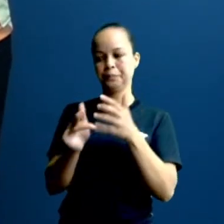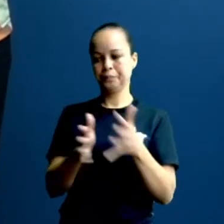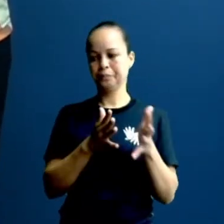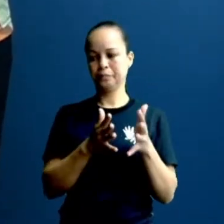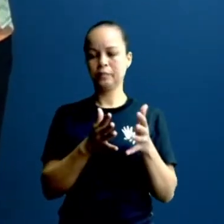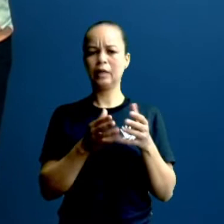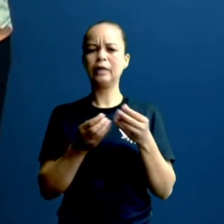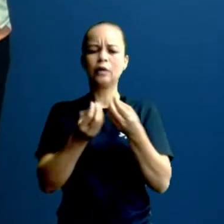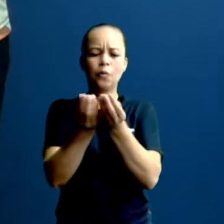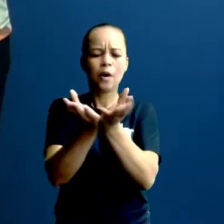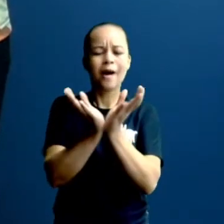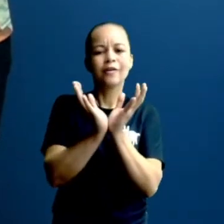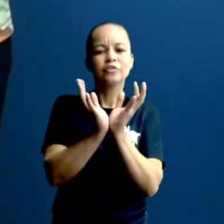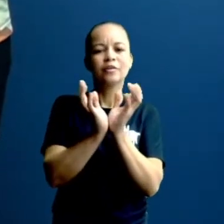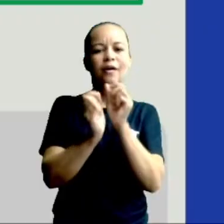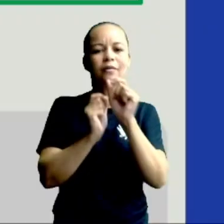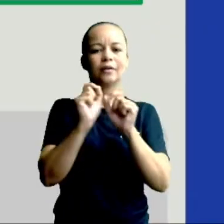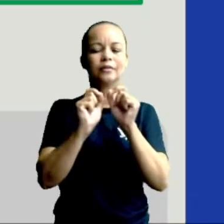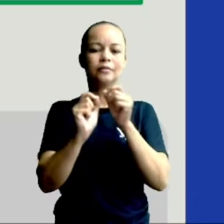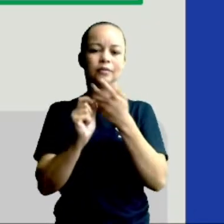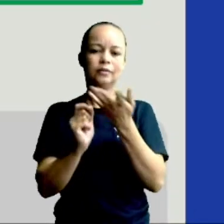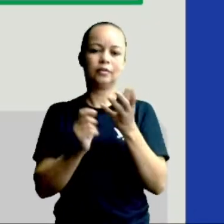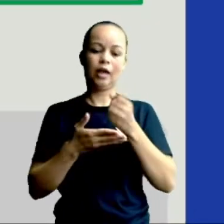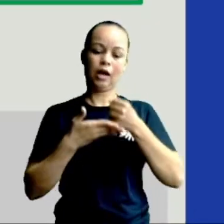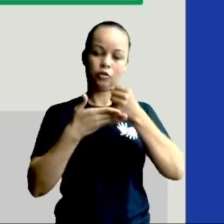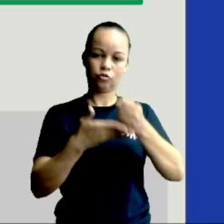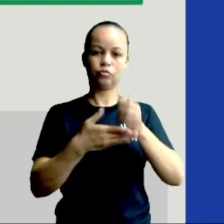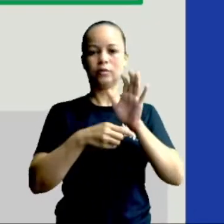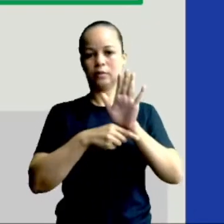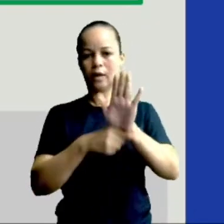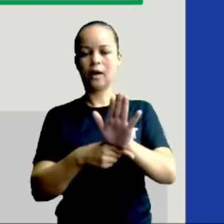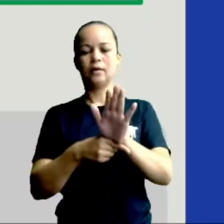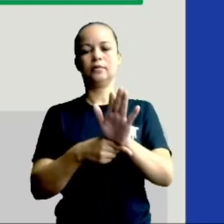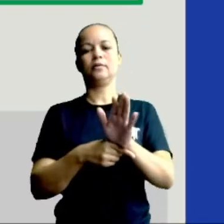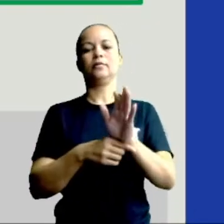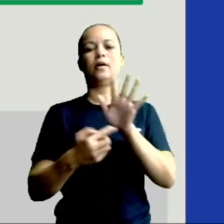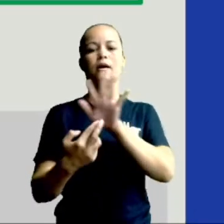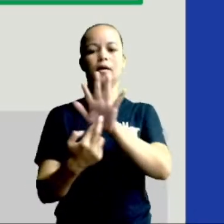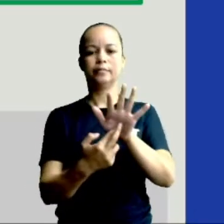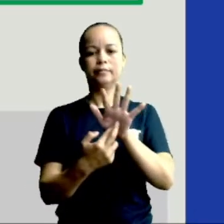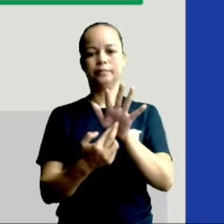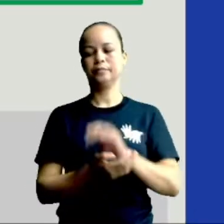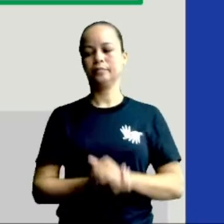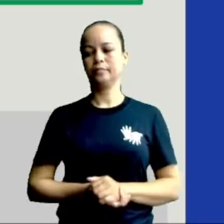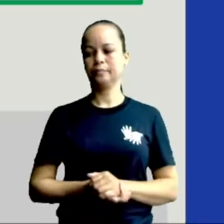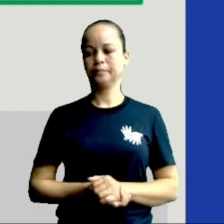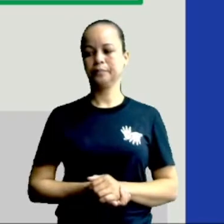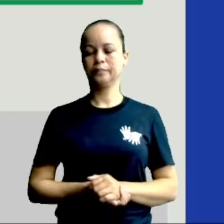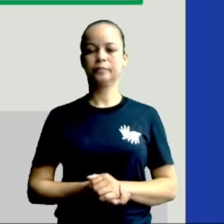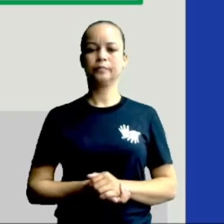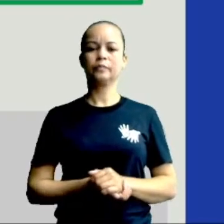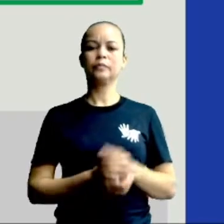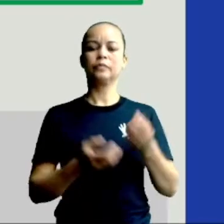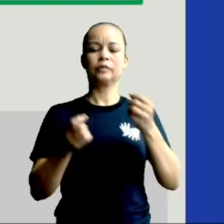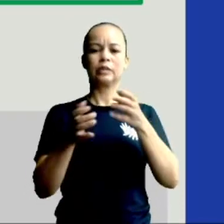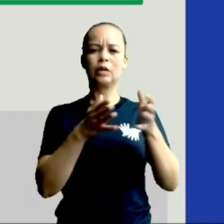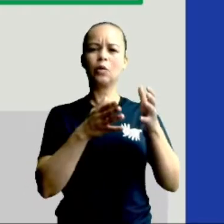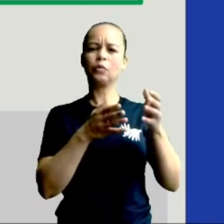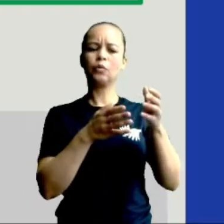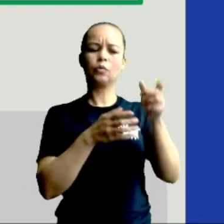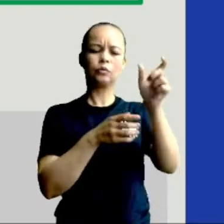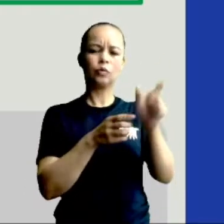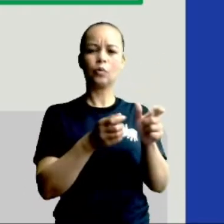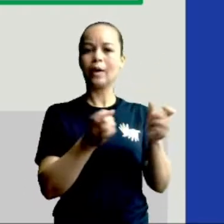fazer esse cálculo e ajudá-lo nessa representação. O estoque acabou. O pacote de figurinhas de